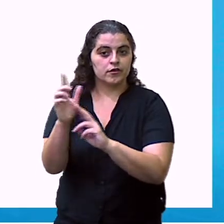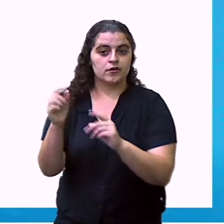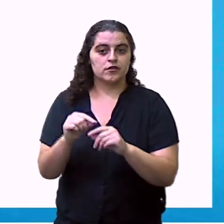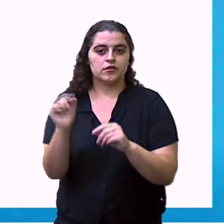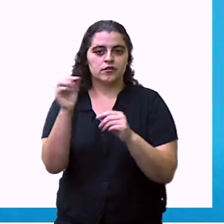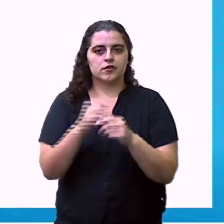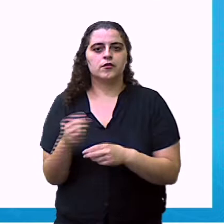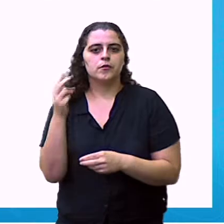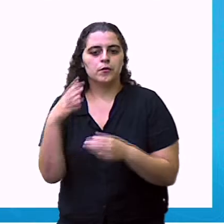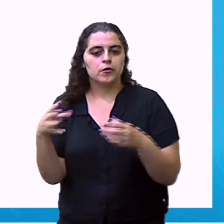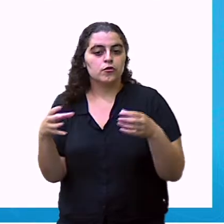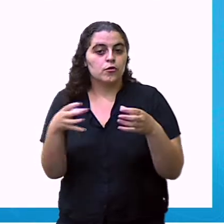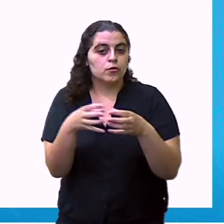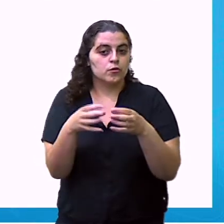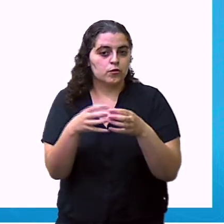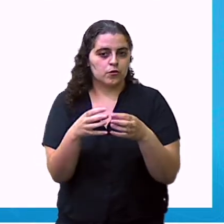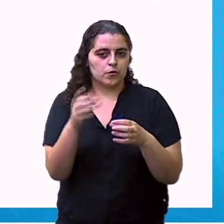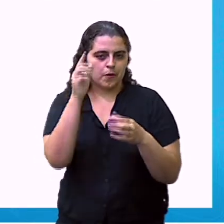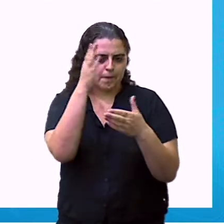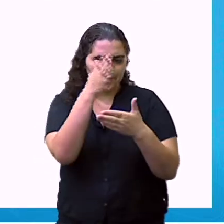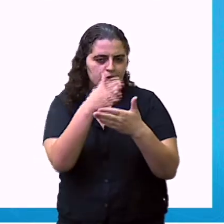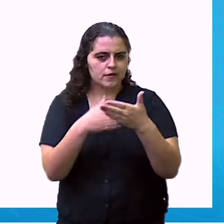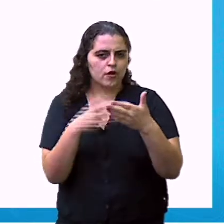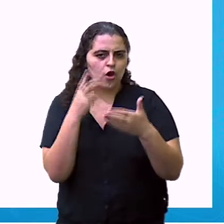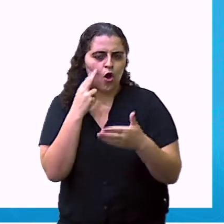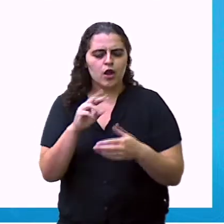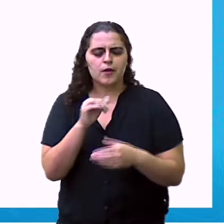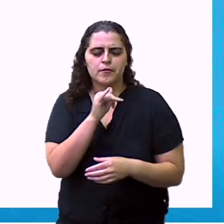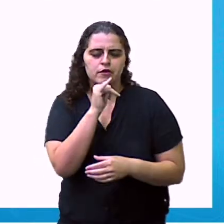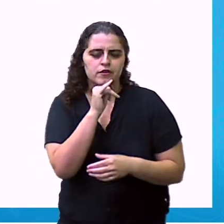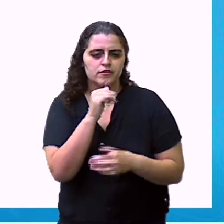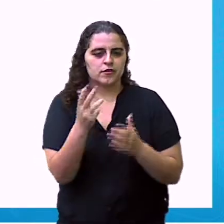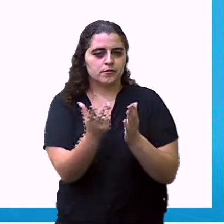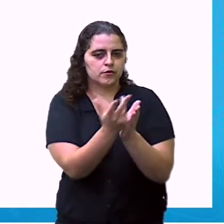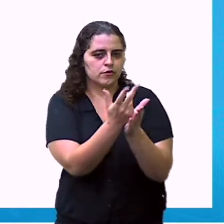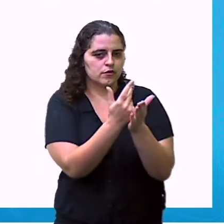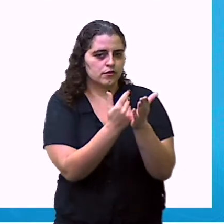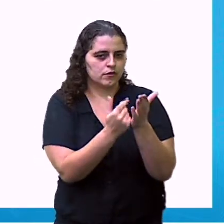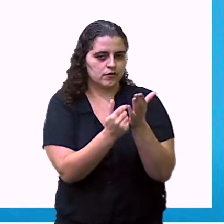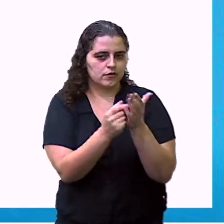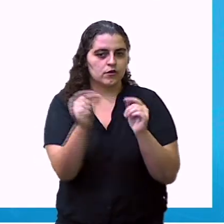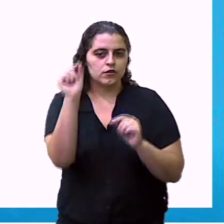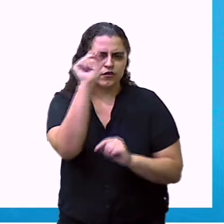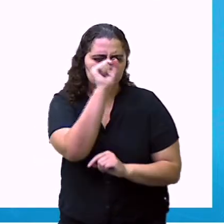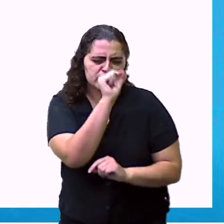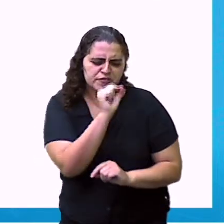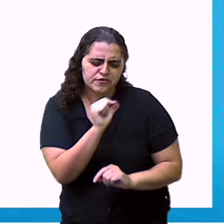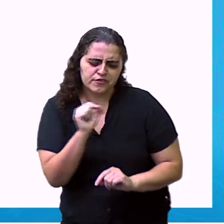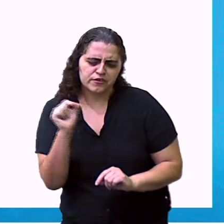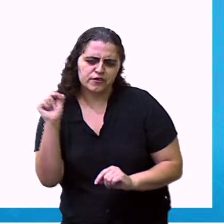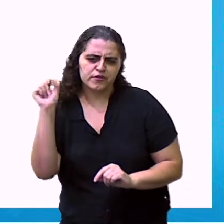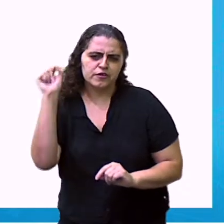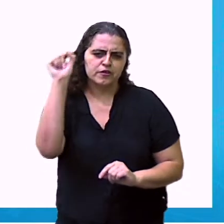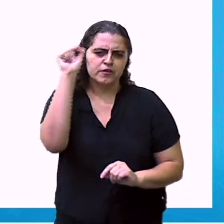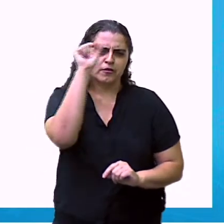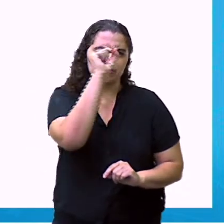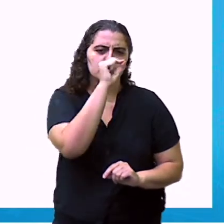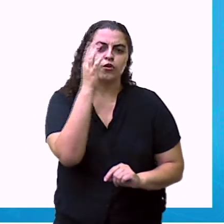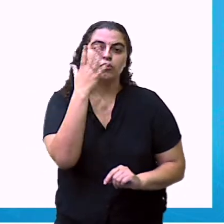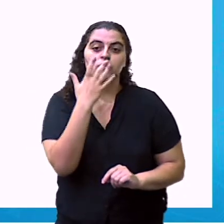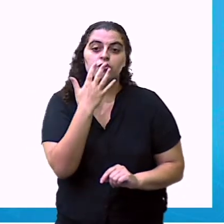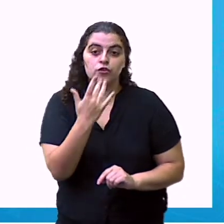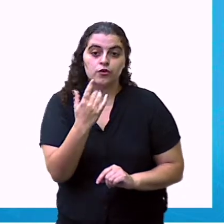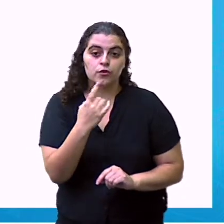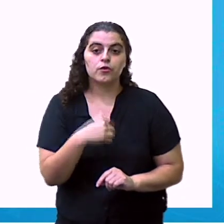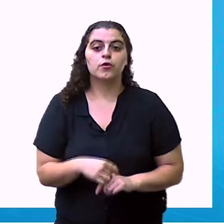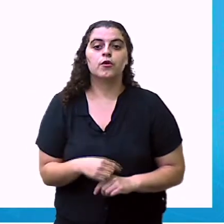um todo. Ou seja, neste círculo verde eu tenho na sua totalidade esta fração.